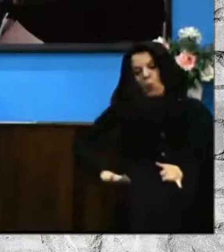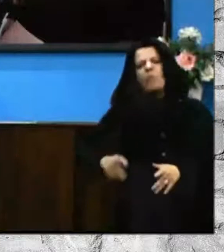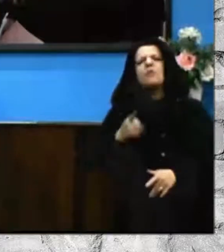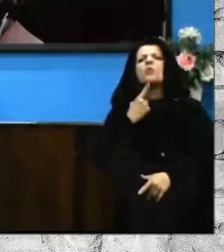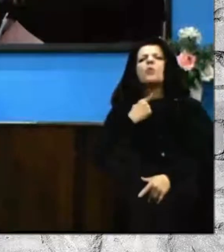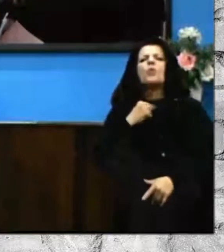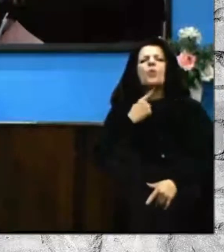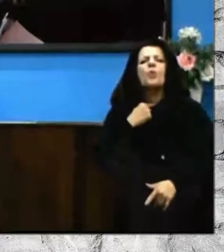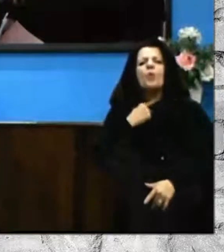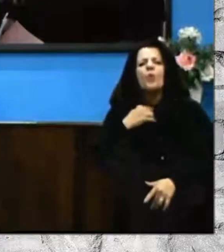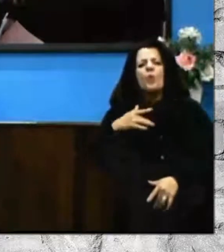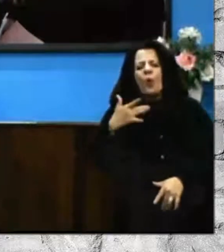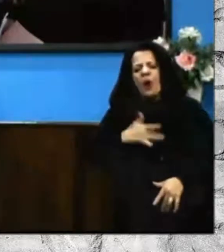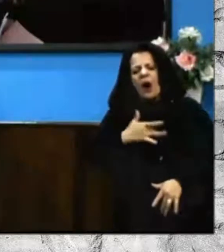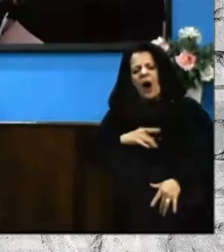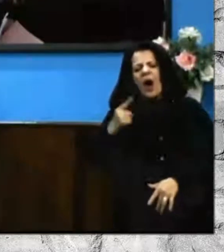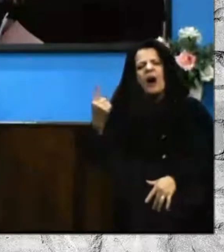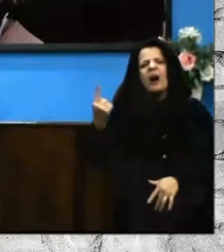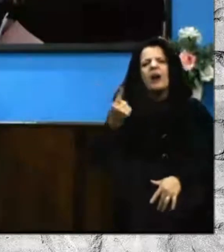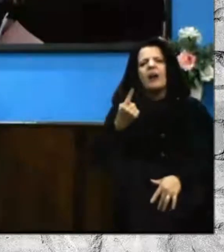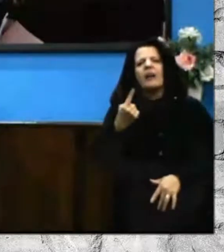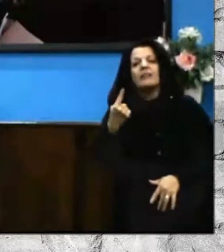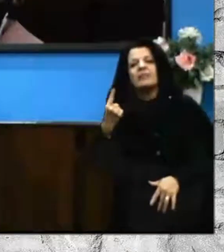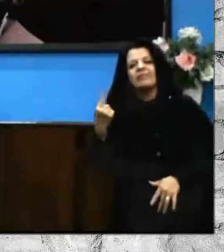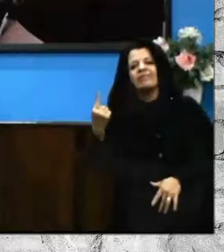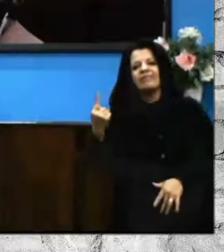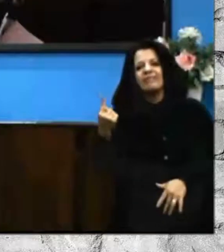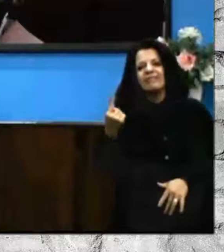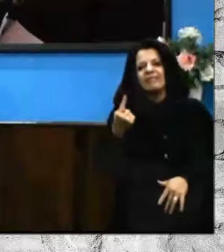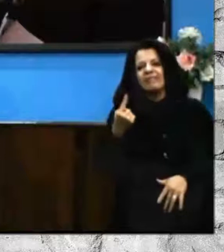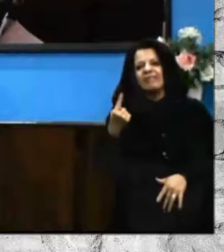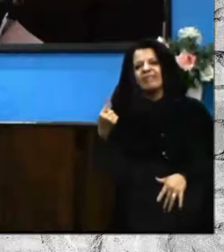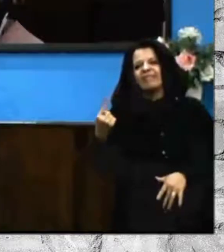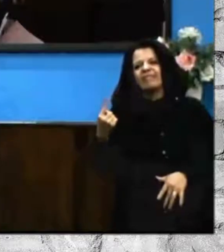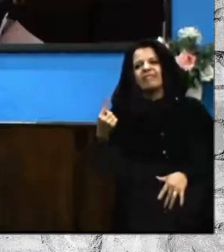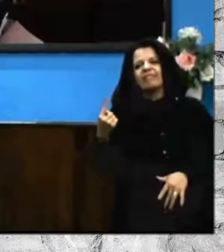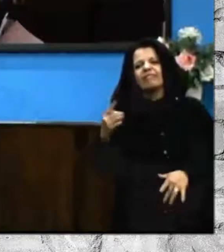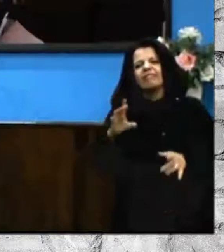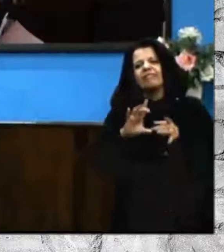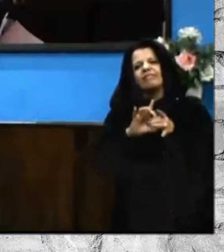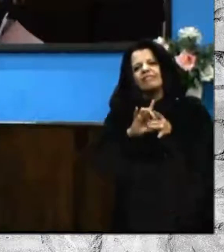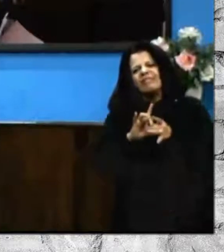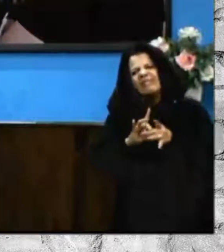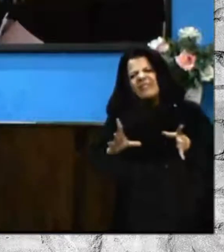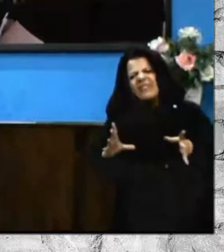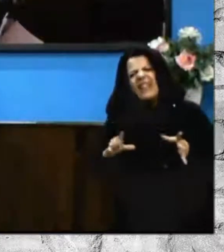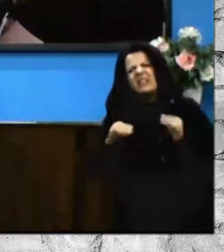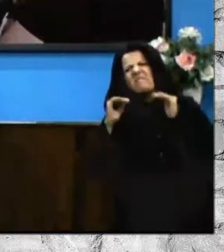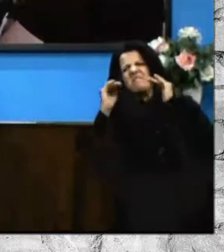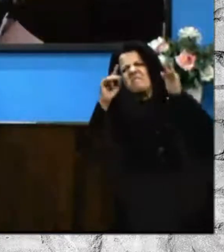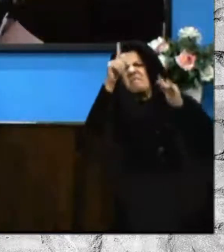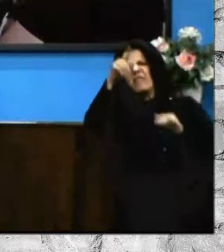sede, dor, solidão, isolamento. Deixe de depender desse Deus, tome